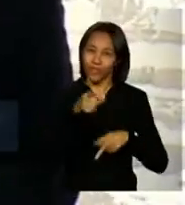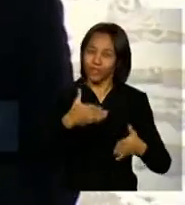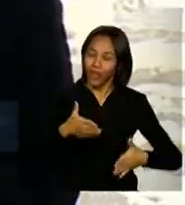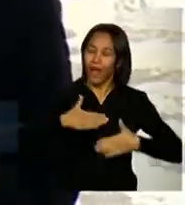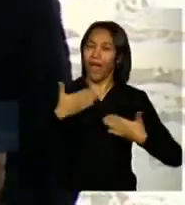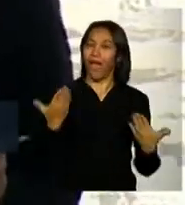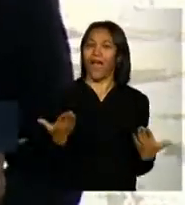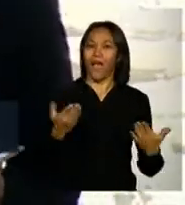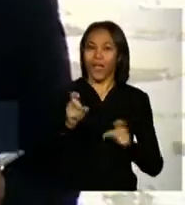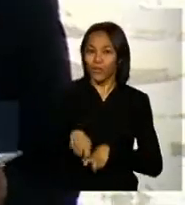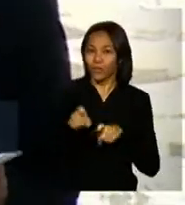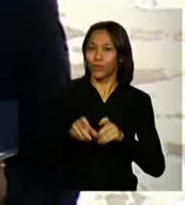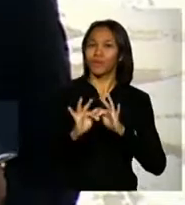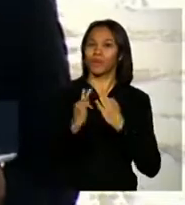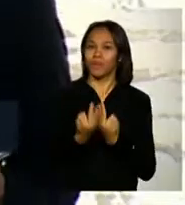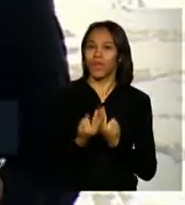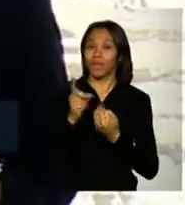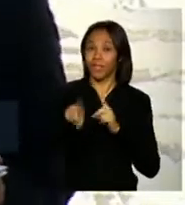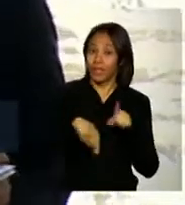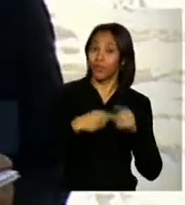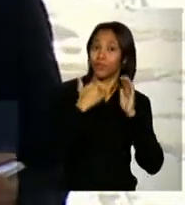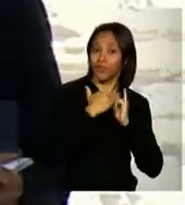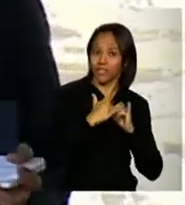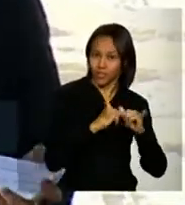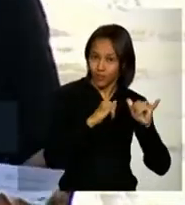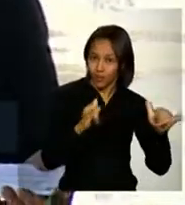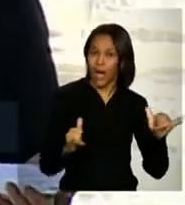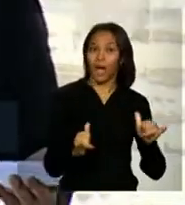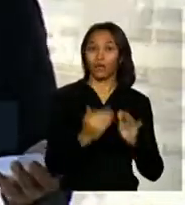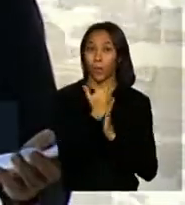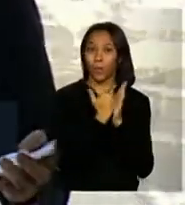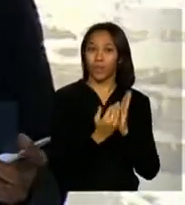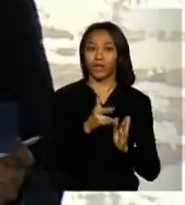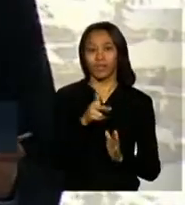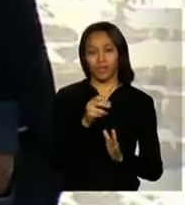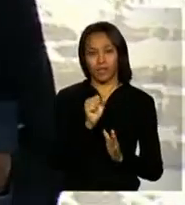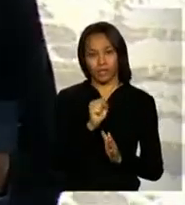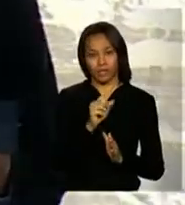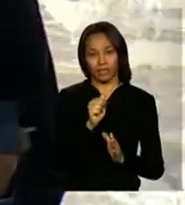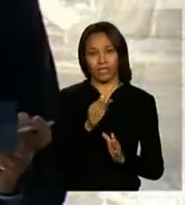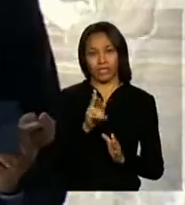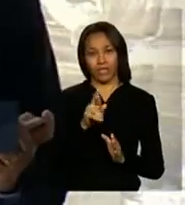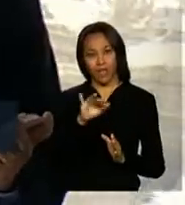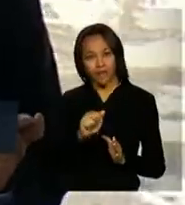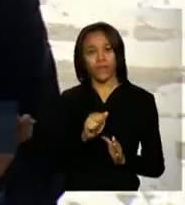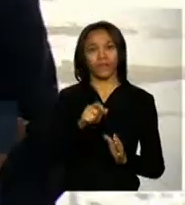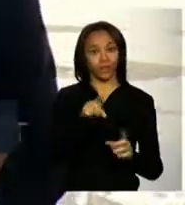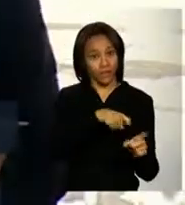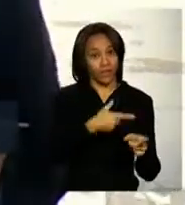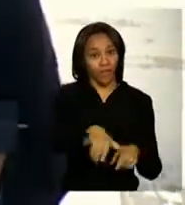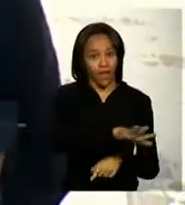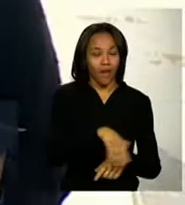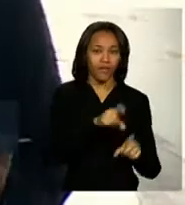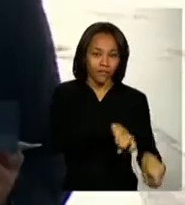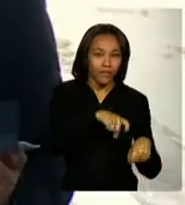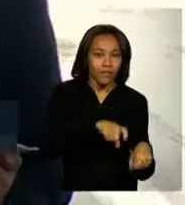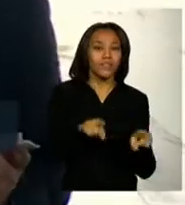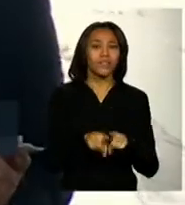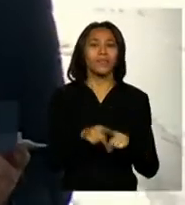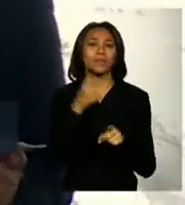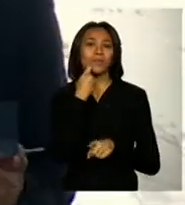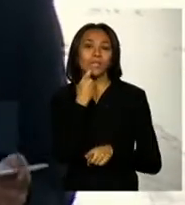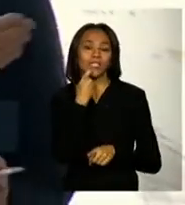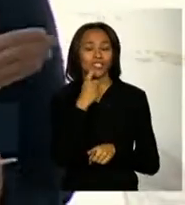Agricultura Familiar com o lançamento do plano safra da agricultura e da Pesca que eu estou aqui apenas